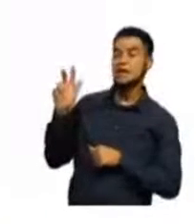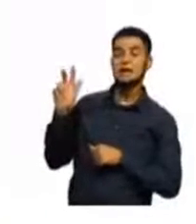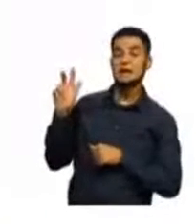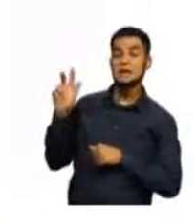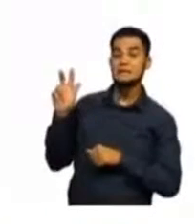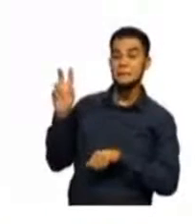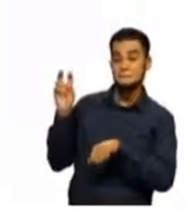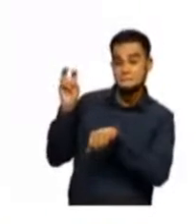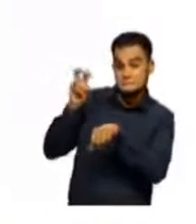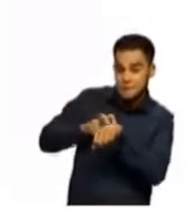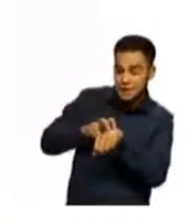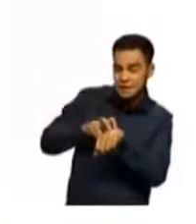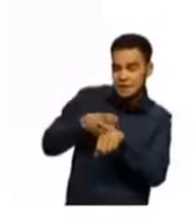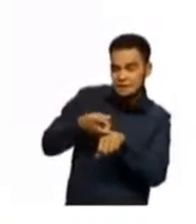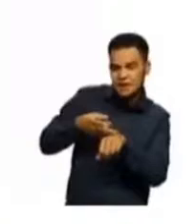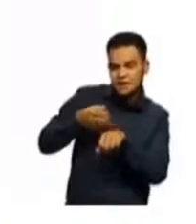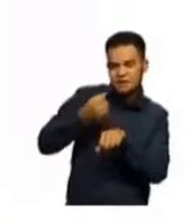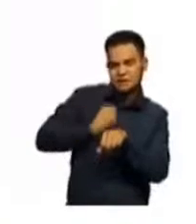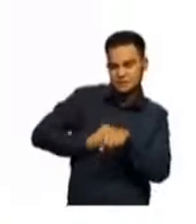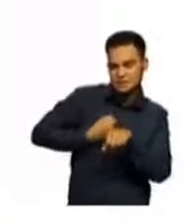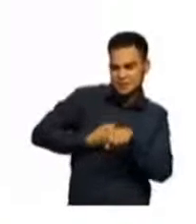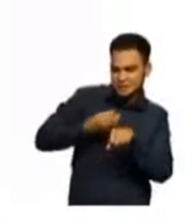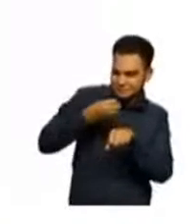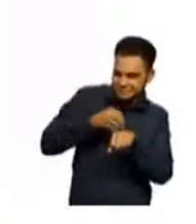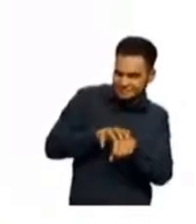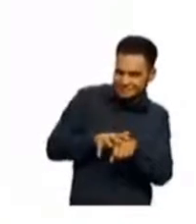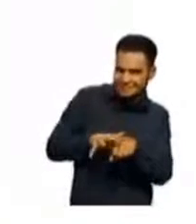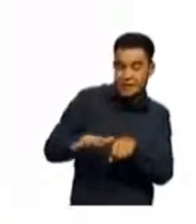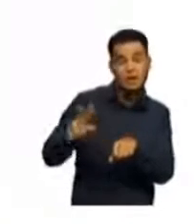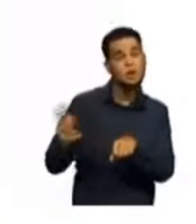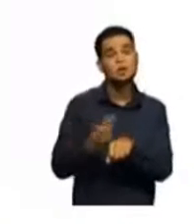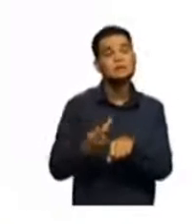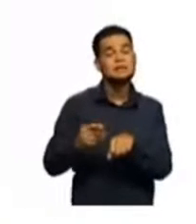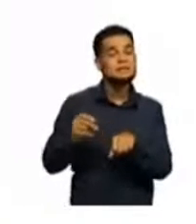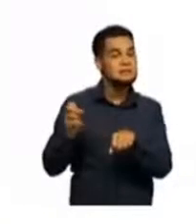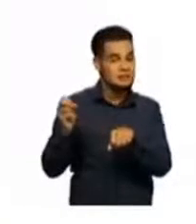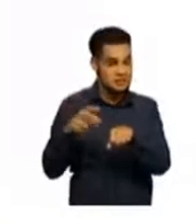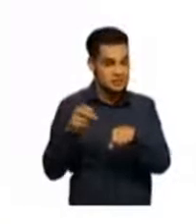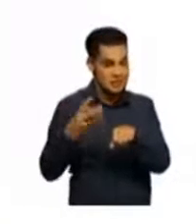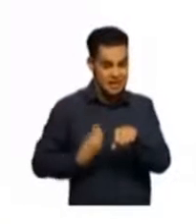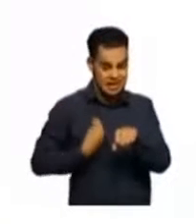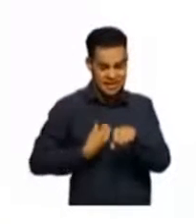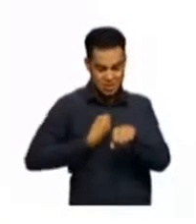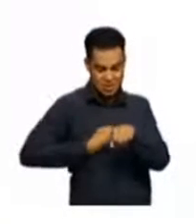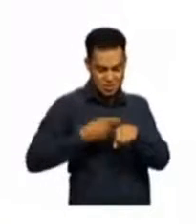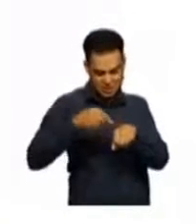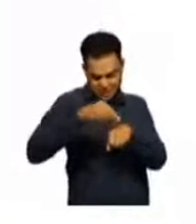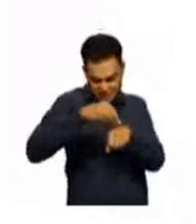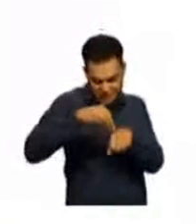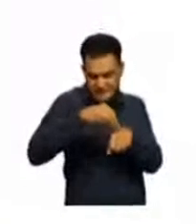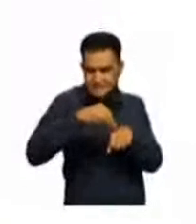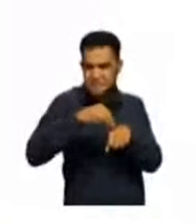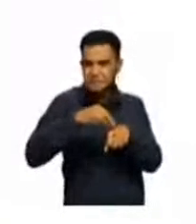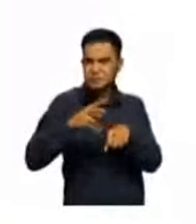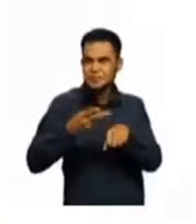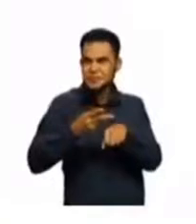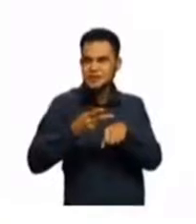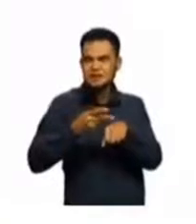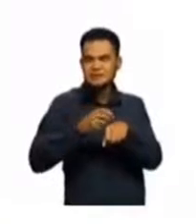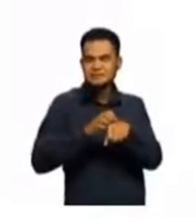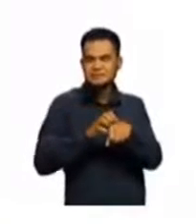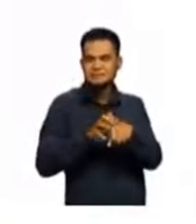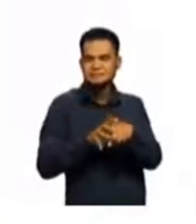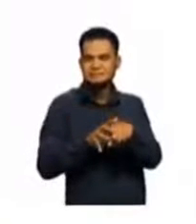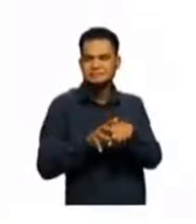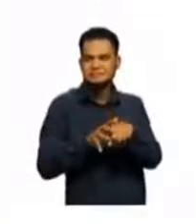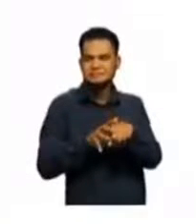mesmo tempo. E o protozoário, ele é encontrado nas fezes, né, e passa a ferida por meio